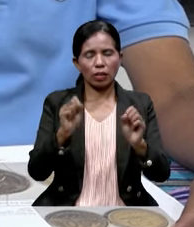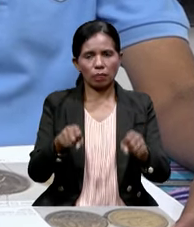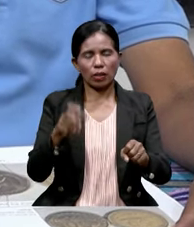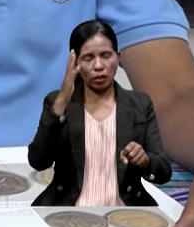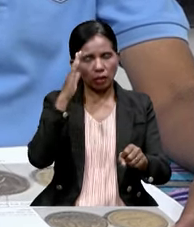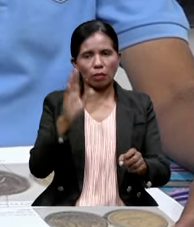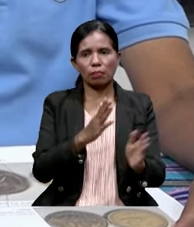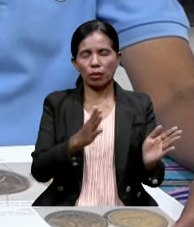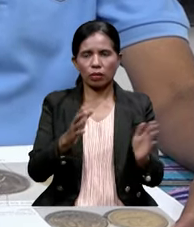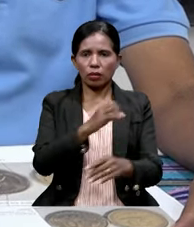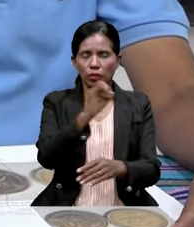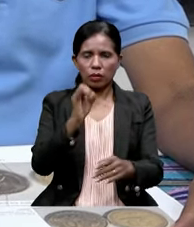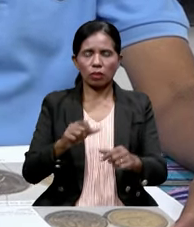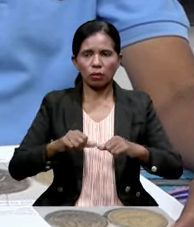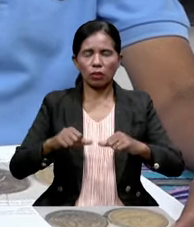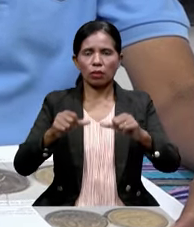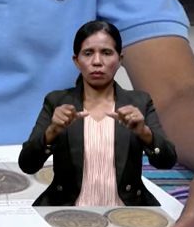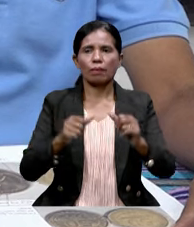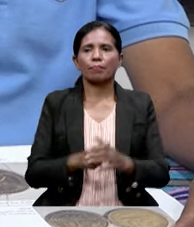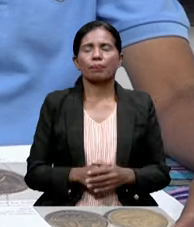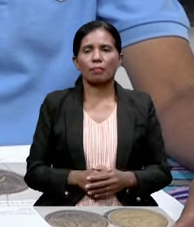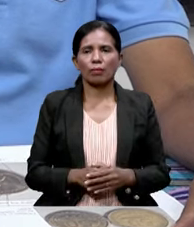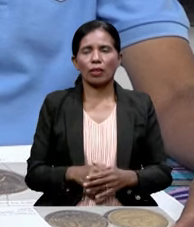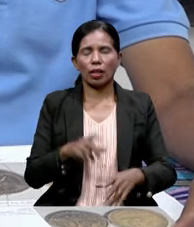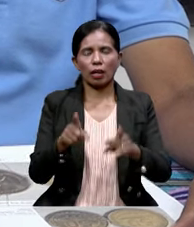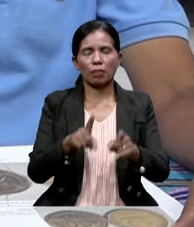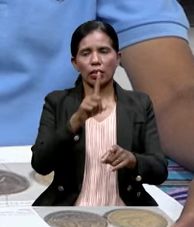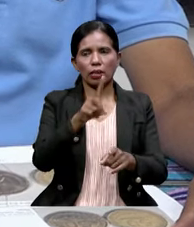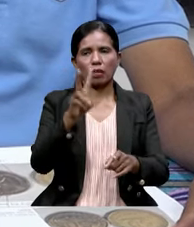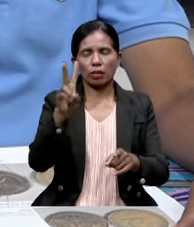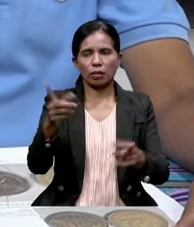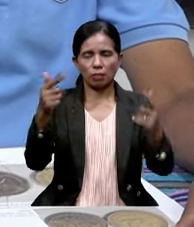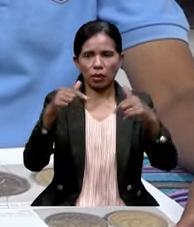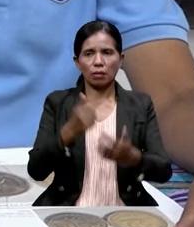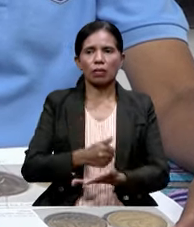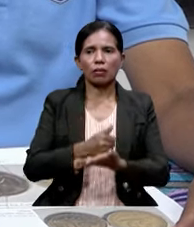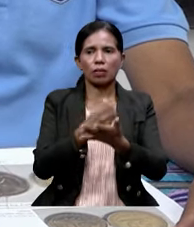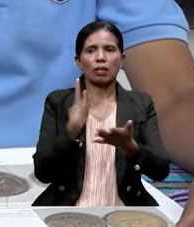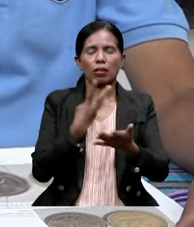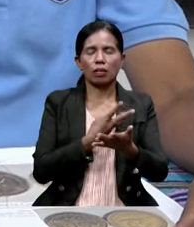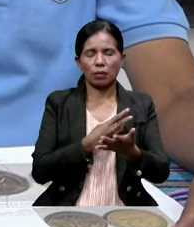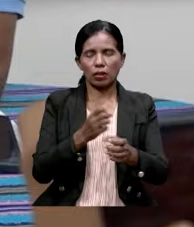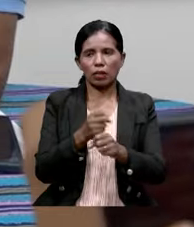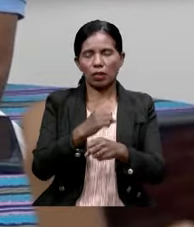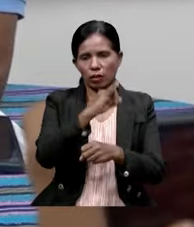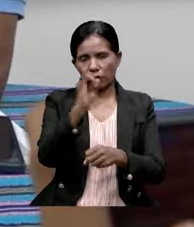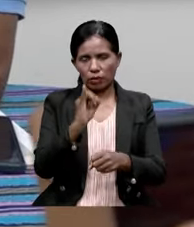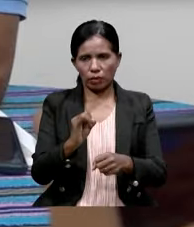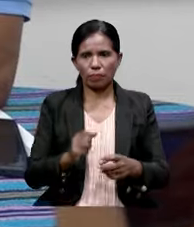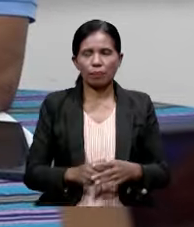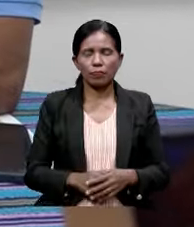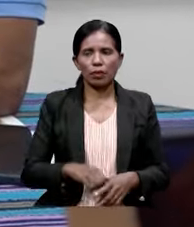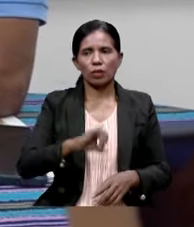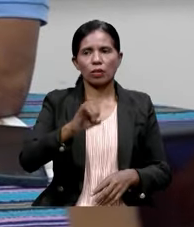Prosesu investigasaun lau hela nebe nain ida garua nebe makmaya me atende i ame agora halo ela verifikasaun. João